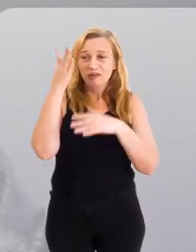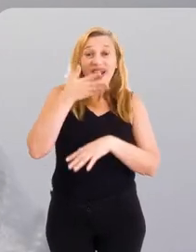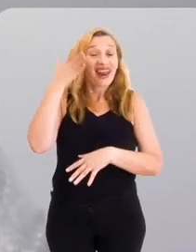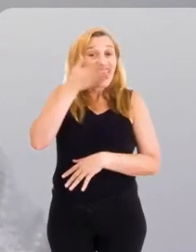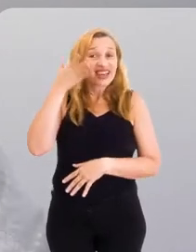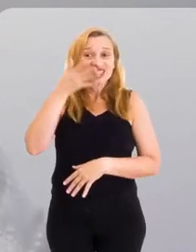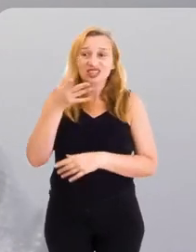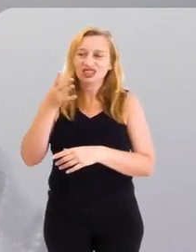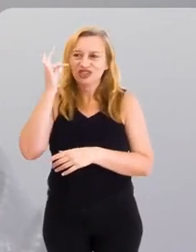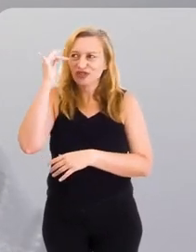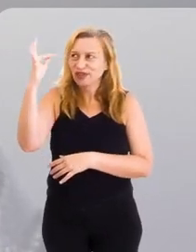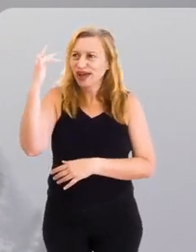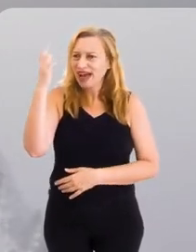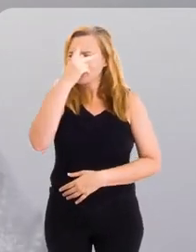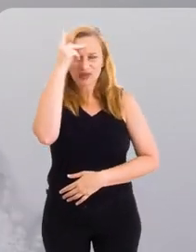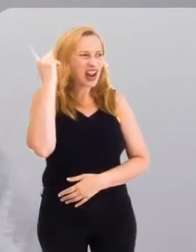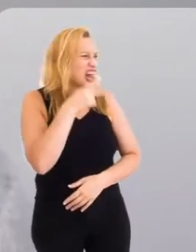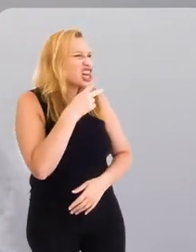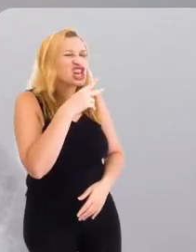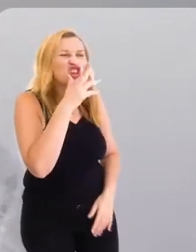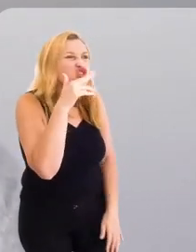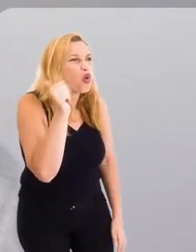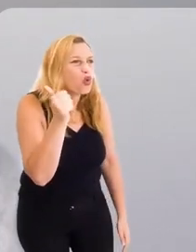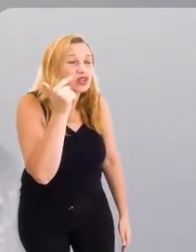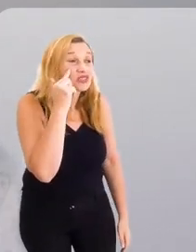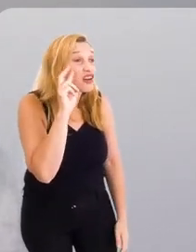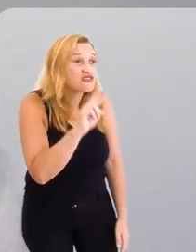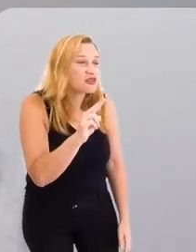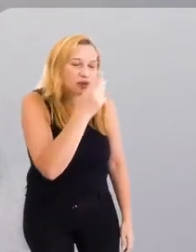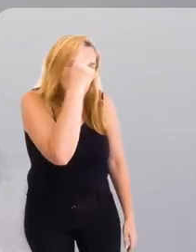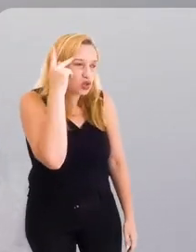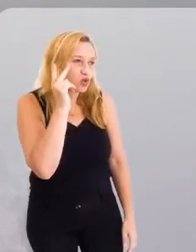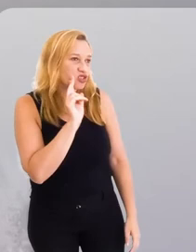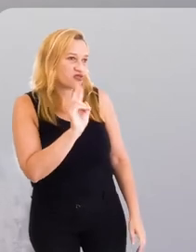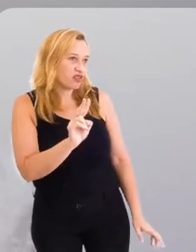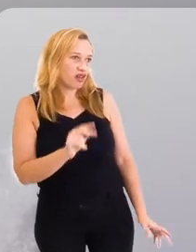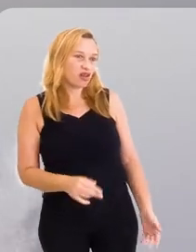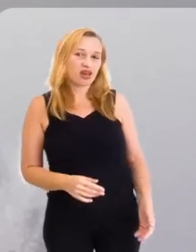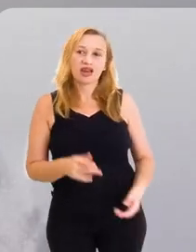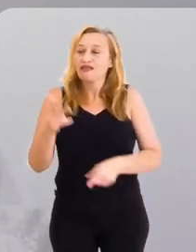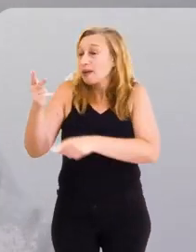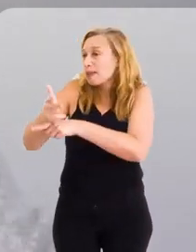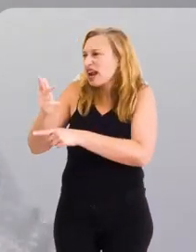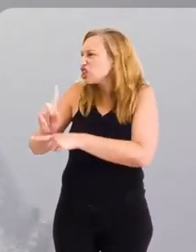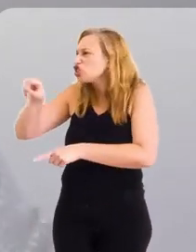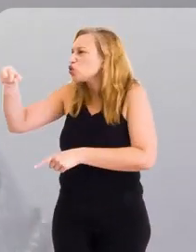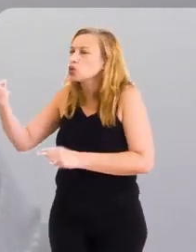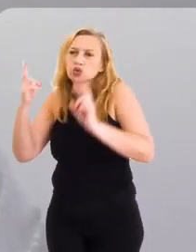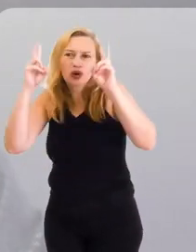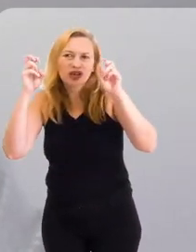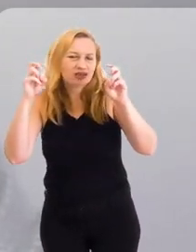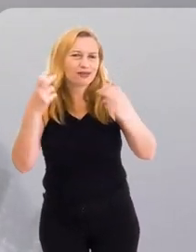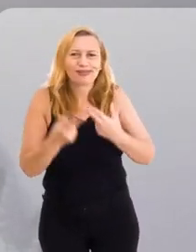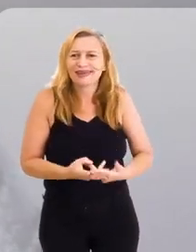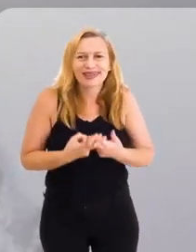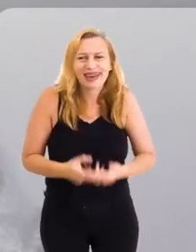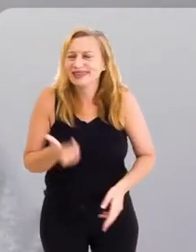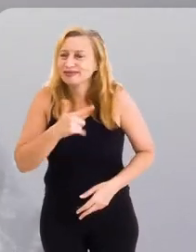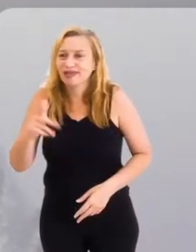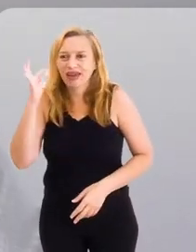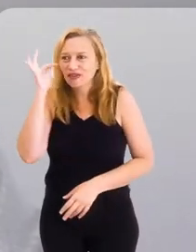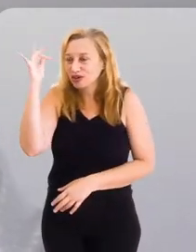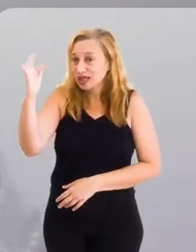filosofia. Todo mundo me dizia, ninguém vai assistir isso, isso vai ser um fracasso. Ah, faz palestra de 10 minutos, senão ninguém